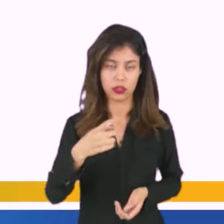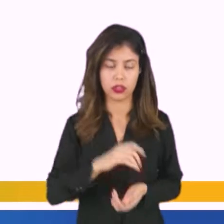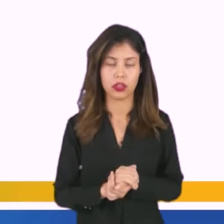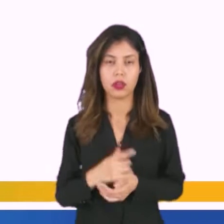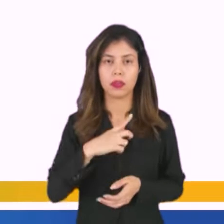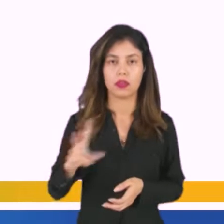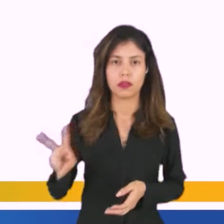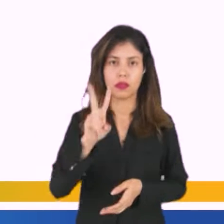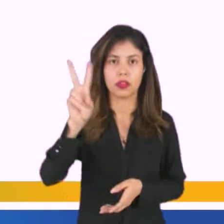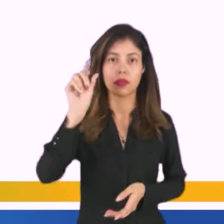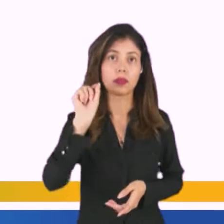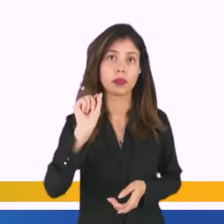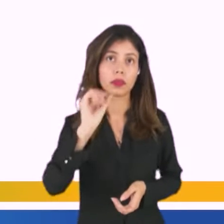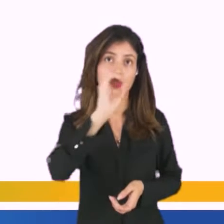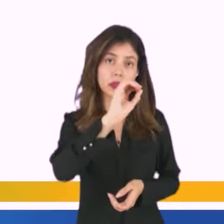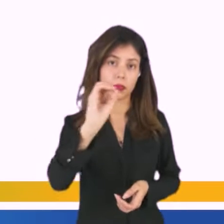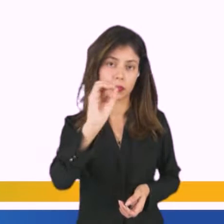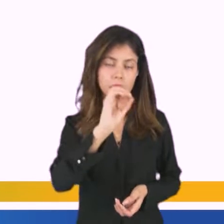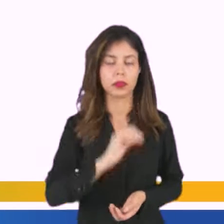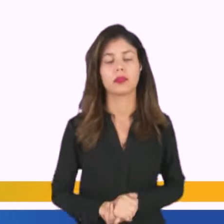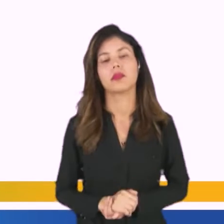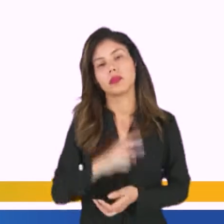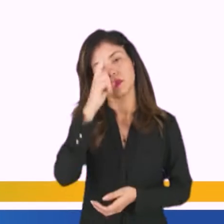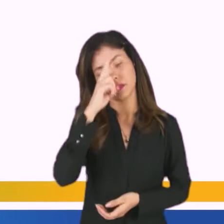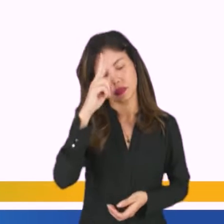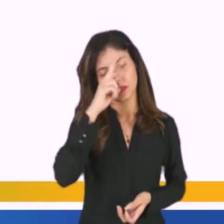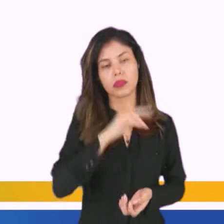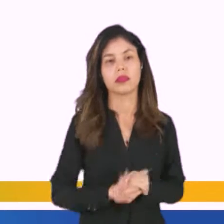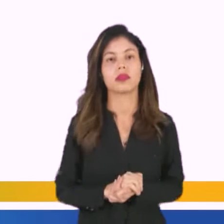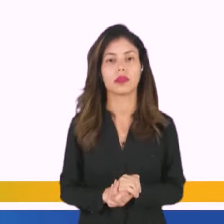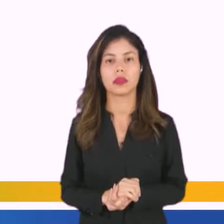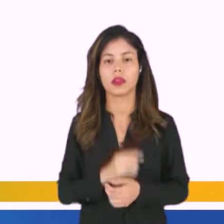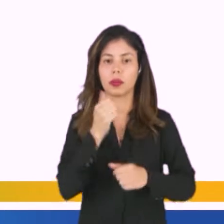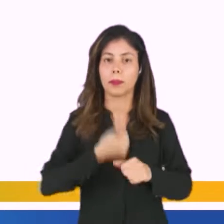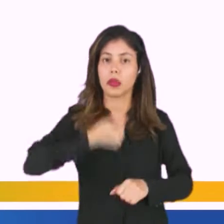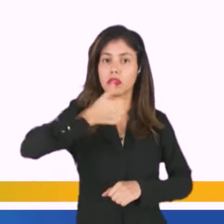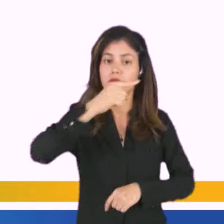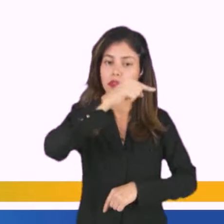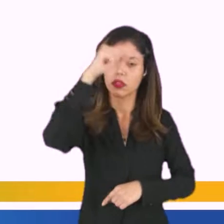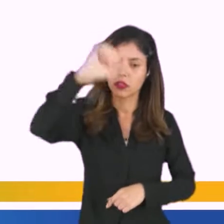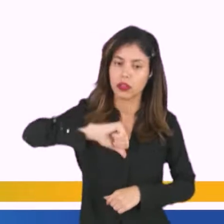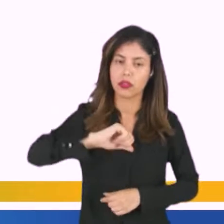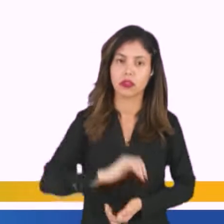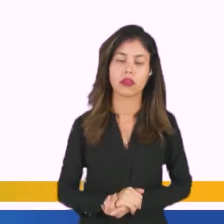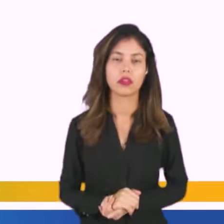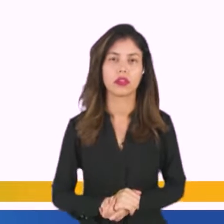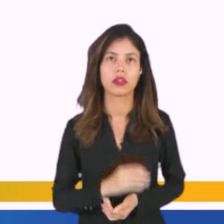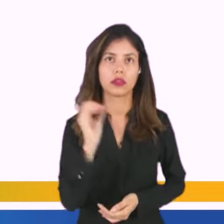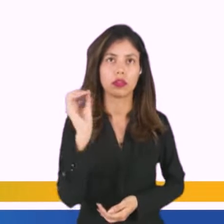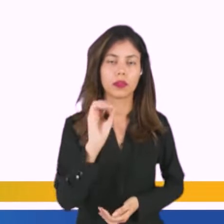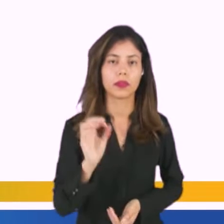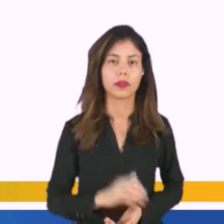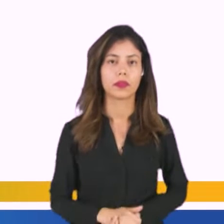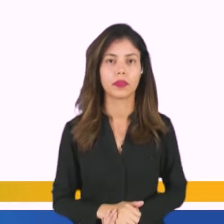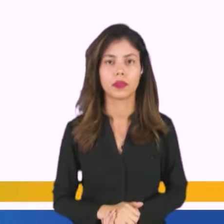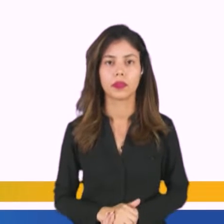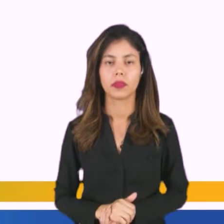2x. E ela me deu o valor de 0. Lembre-se que ficou um positivo e um negativo, e aí deu